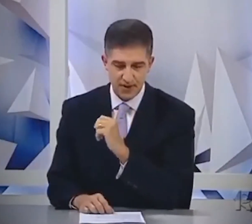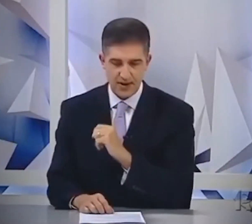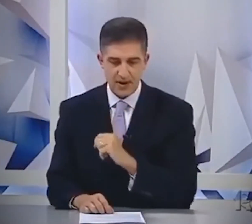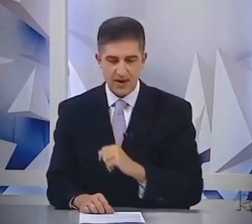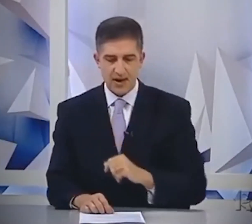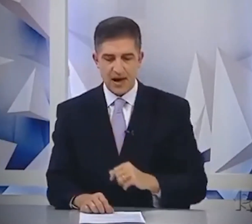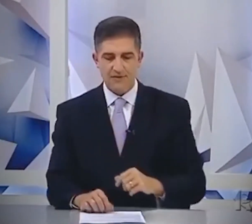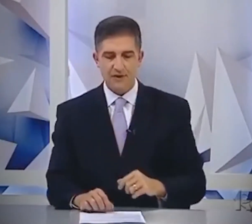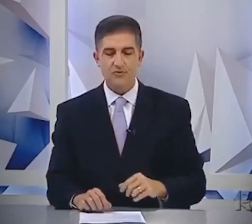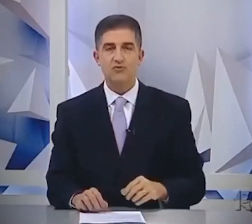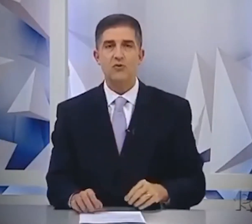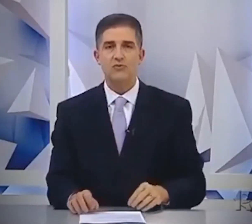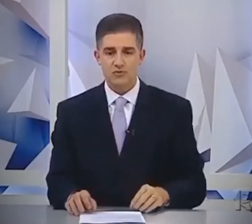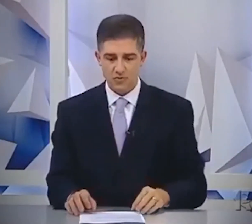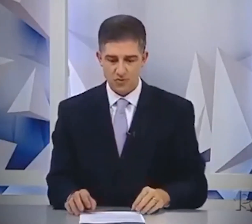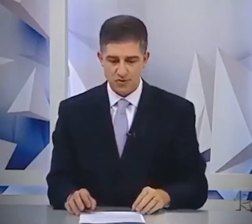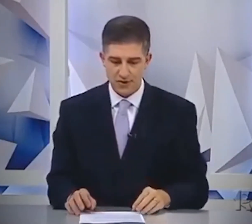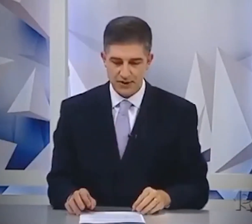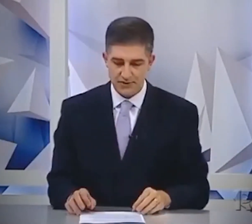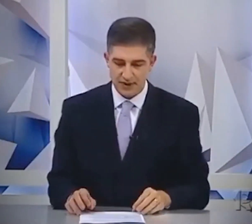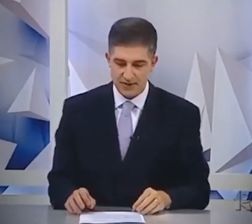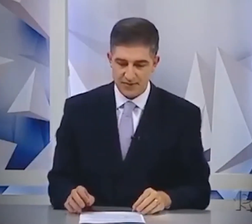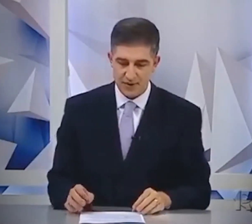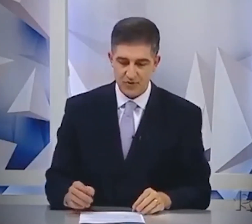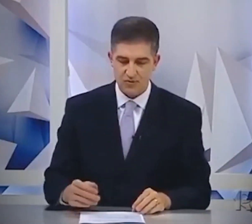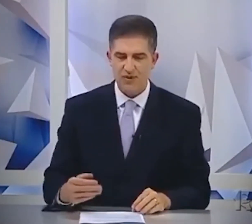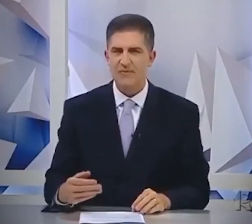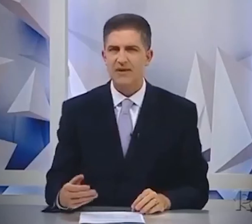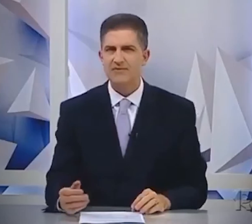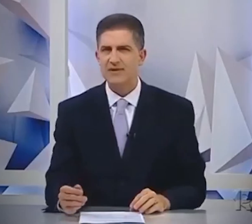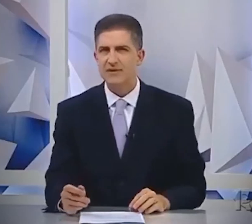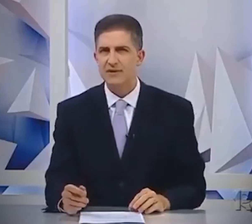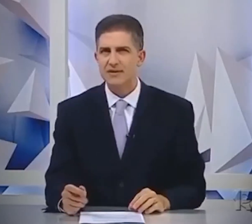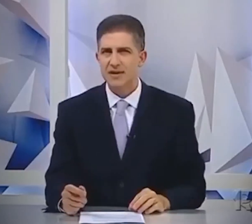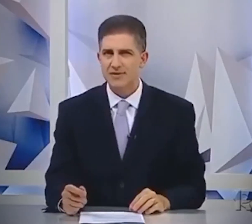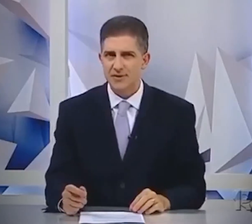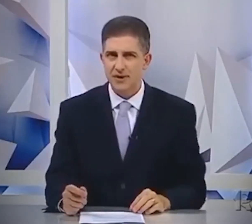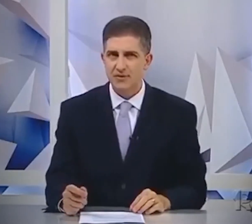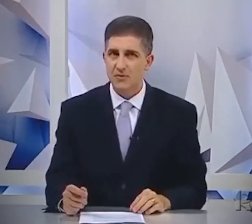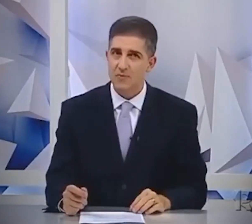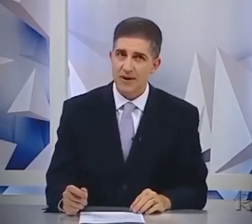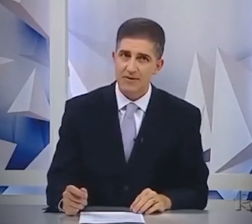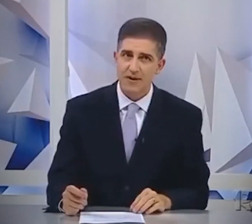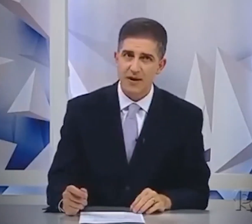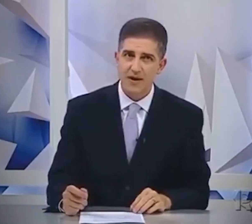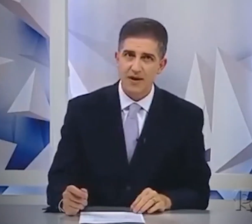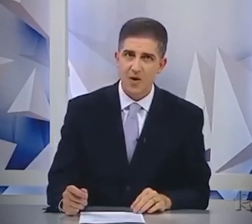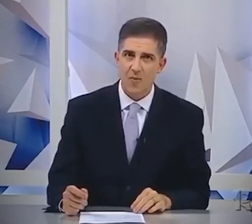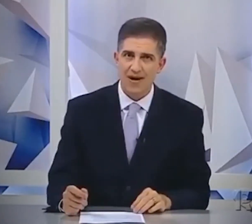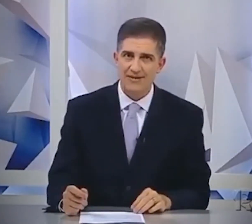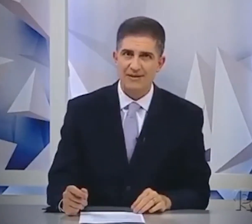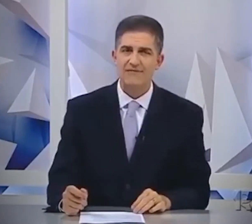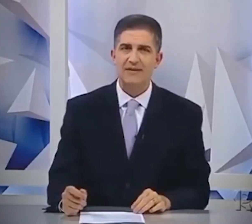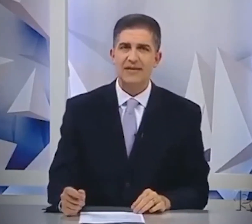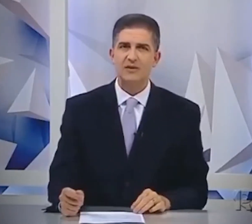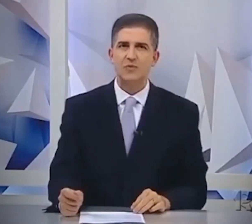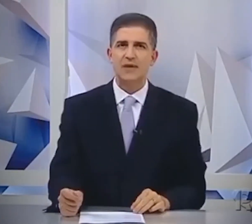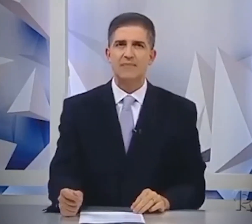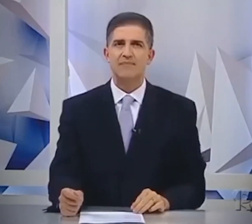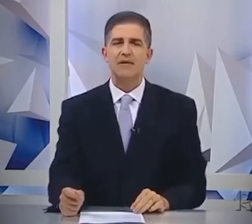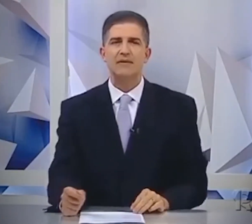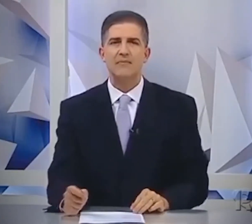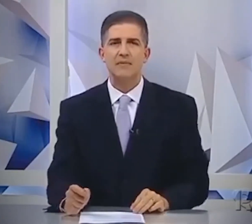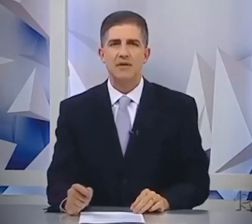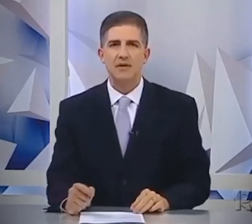você. A África do Sul anunciou hoje que vai receber suas primeiras vacinas em janeiro. O país é o mais afetado